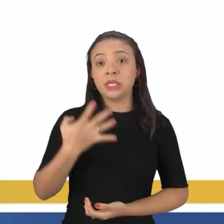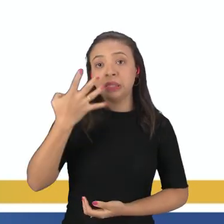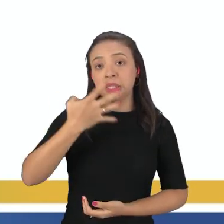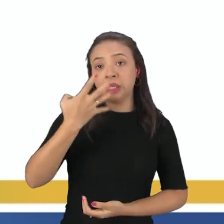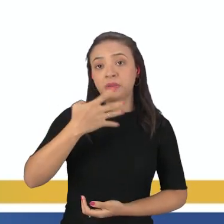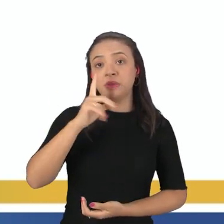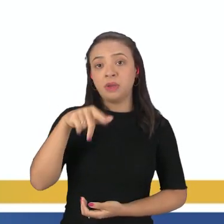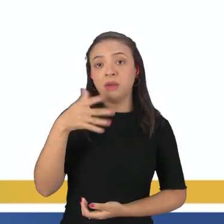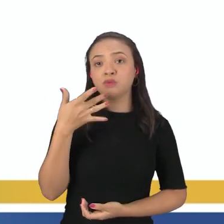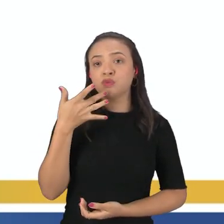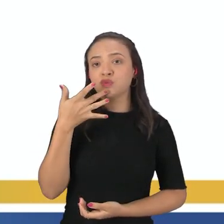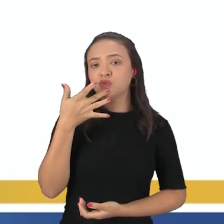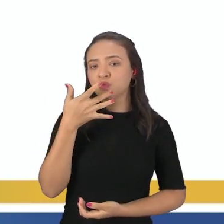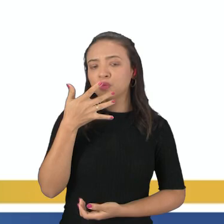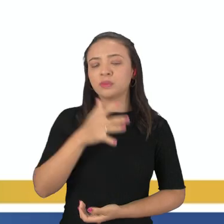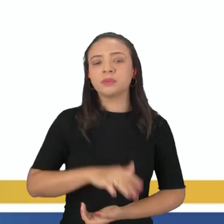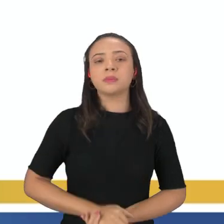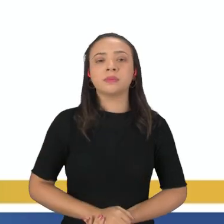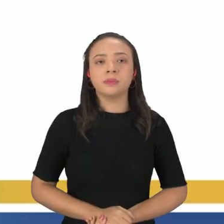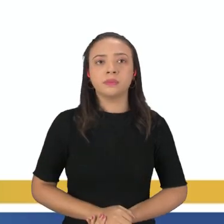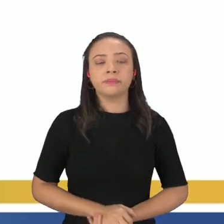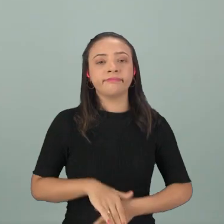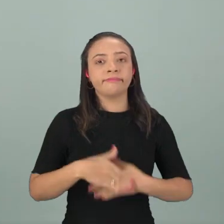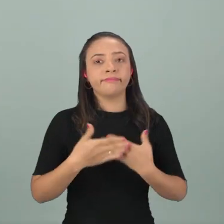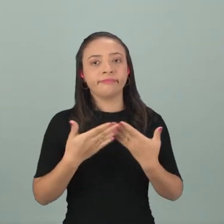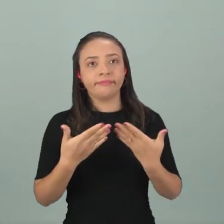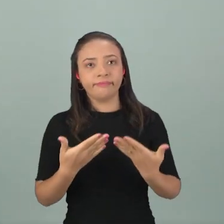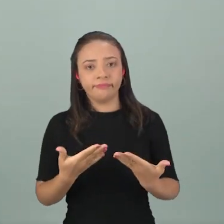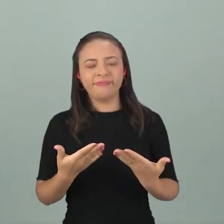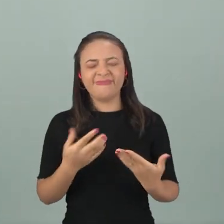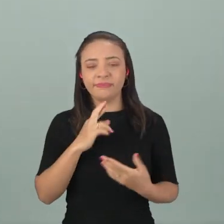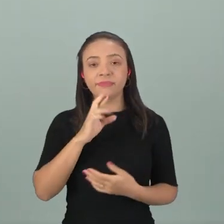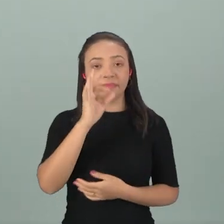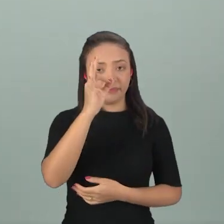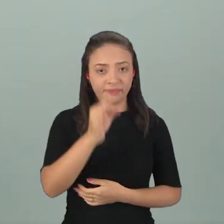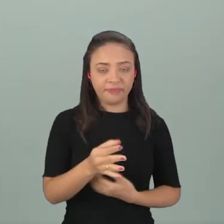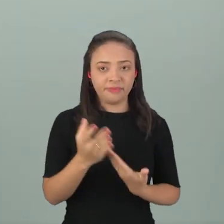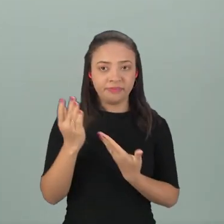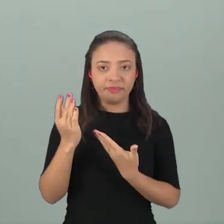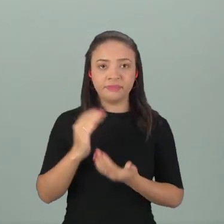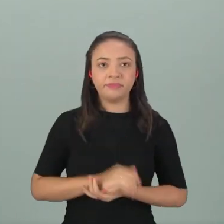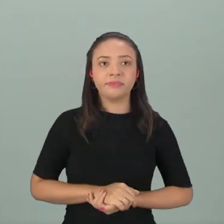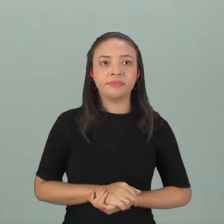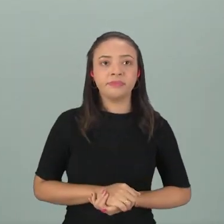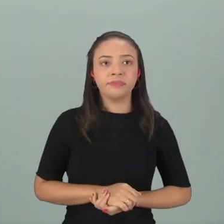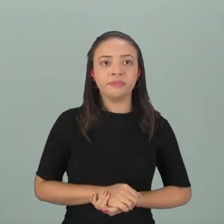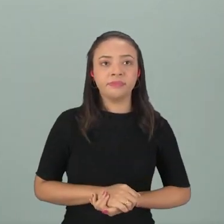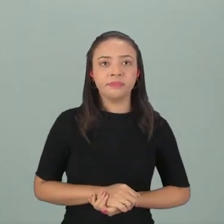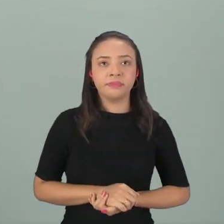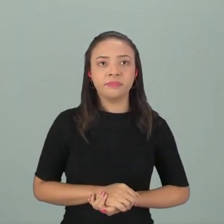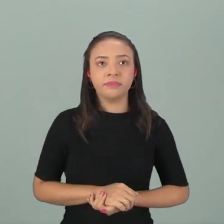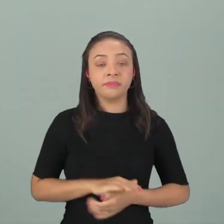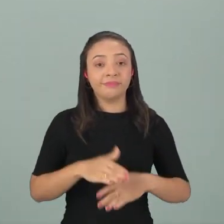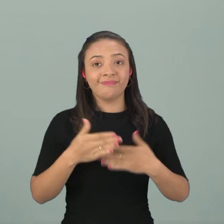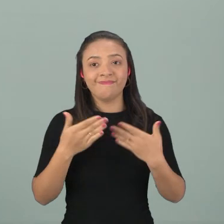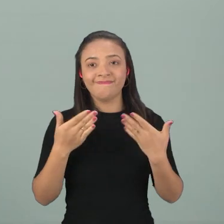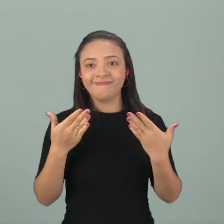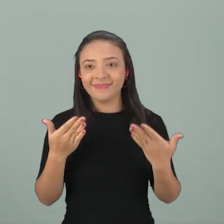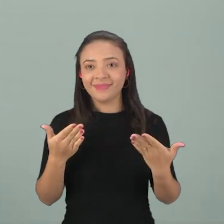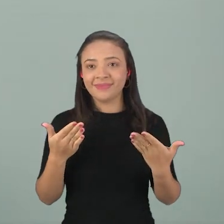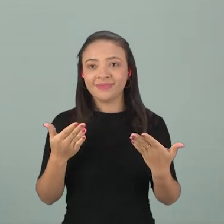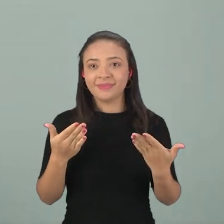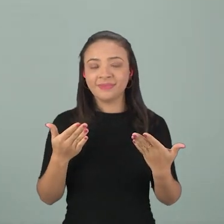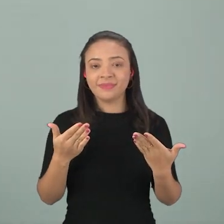é gostoso. Então, fica sendo essa a resposta correta. Ok? Então,